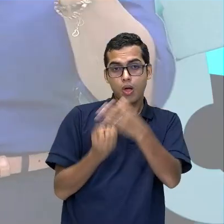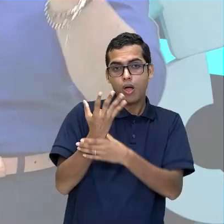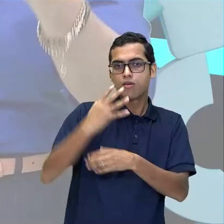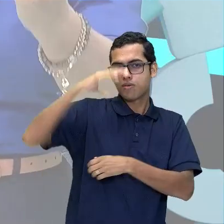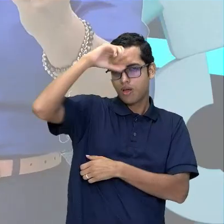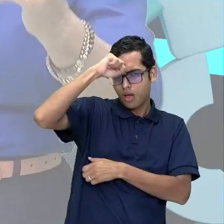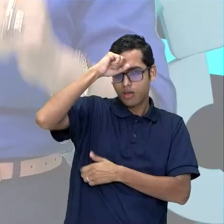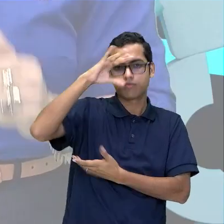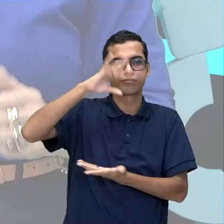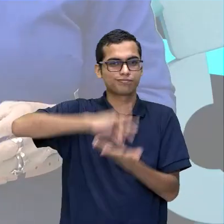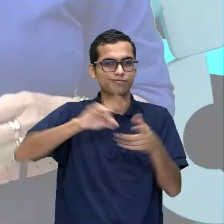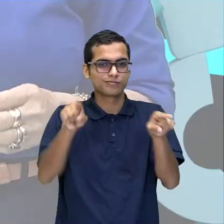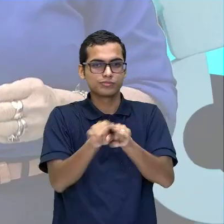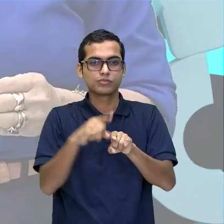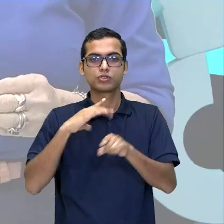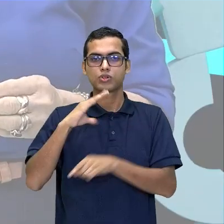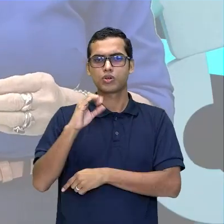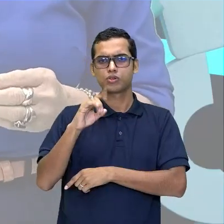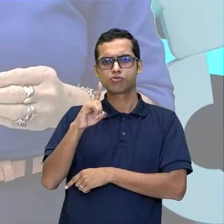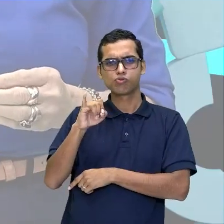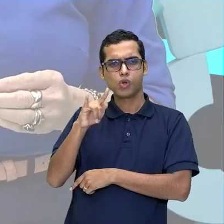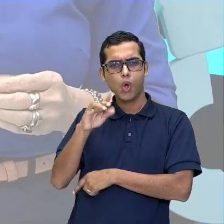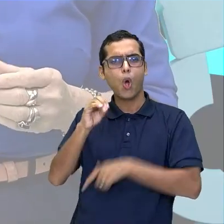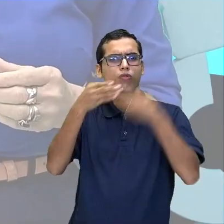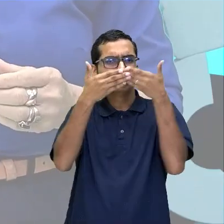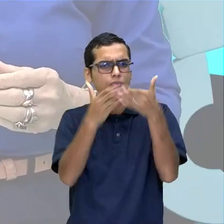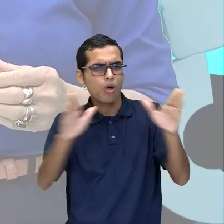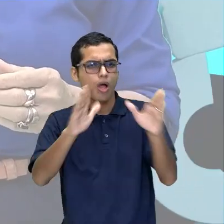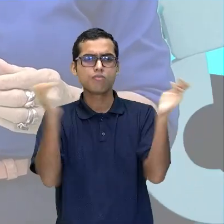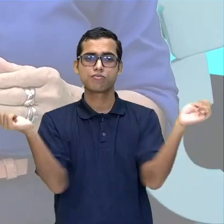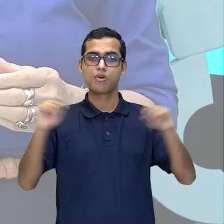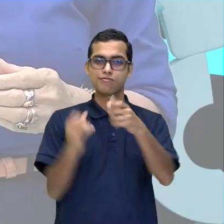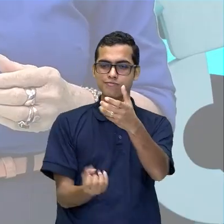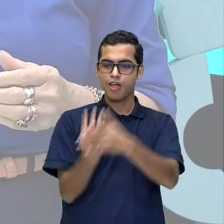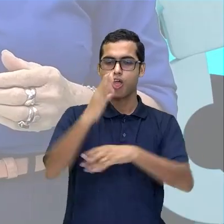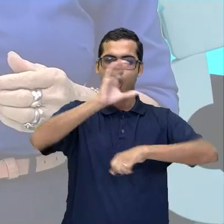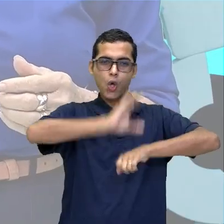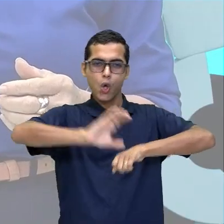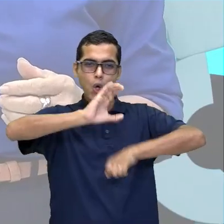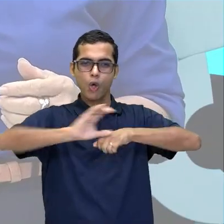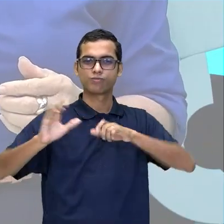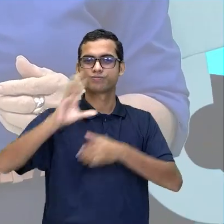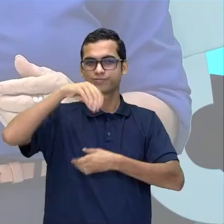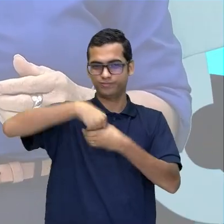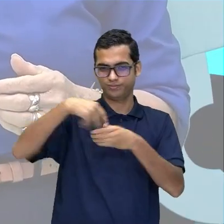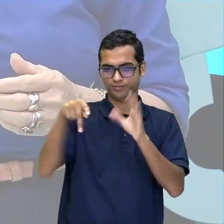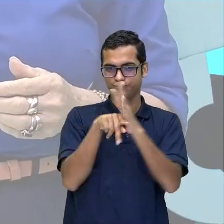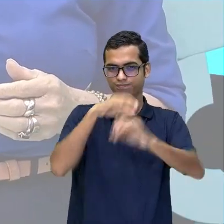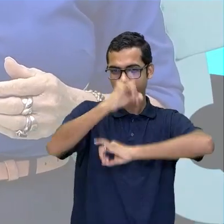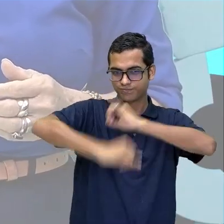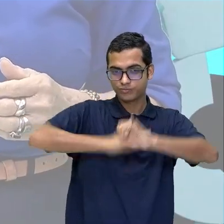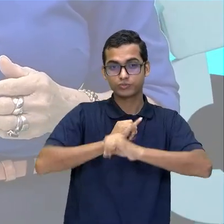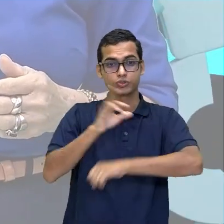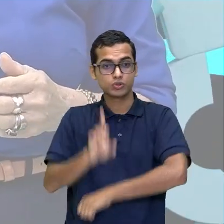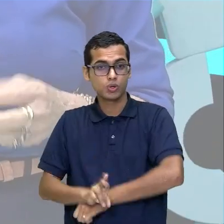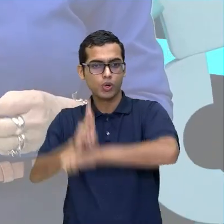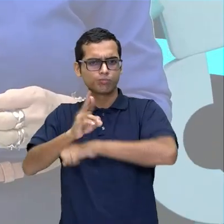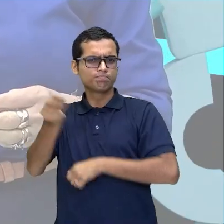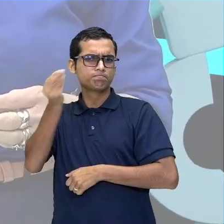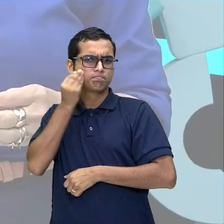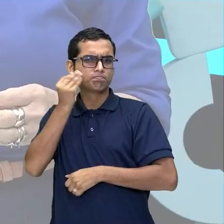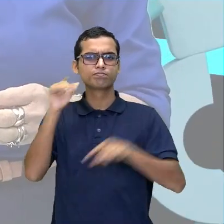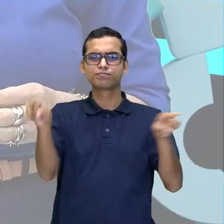aberto. Você pode. Que permite criar cursos online com recursos como testes